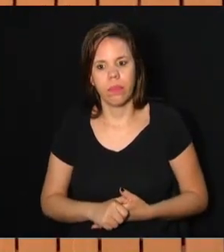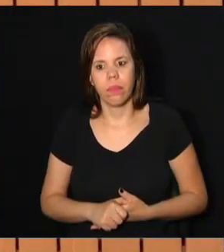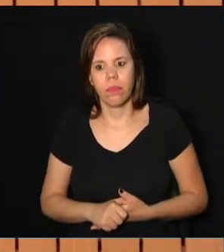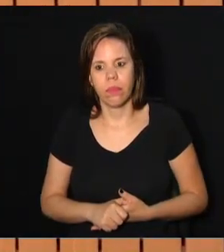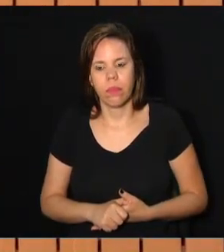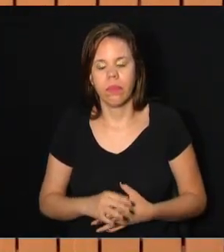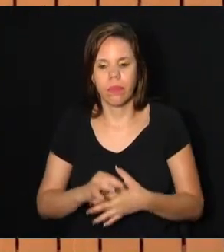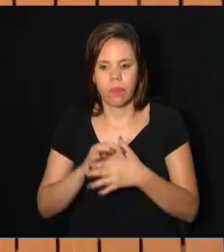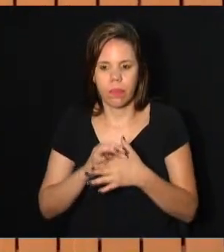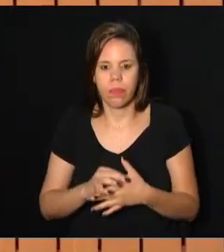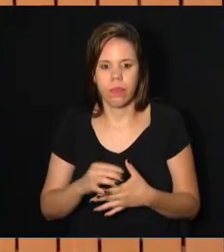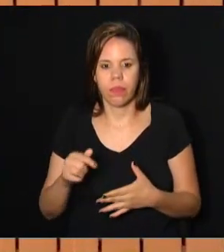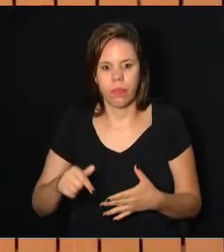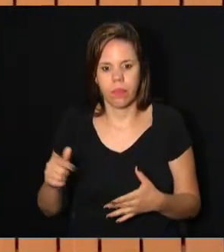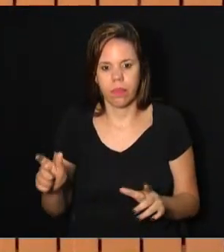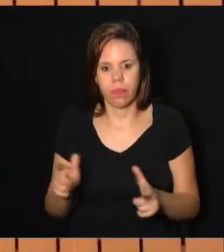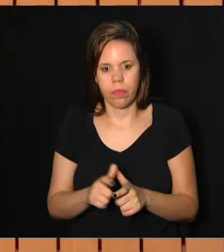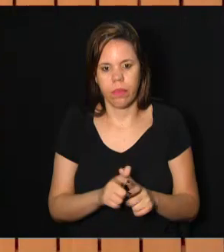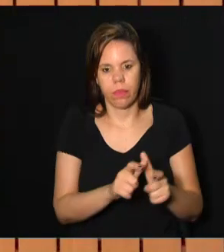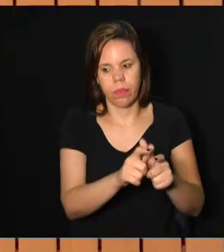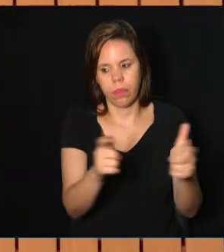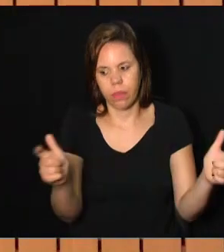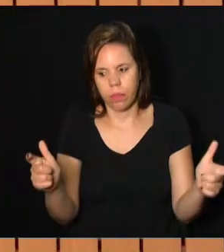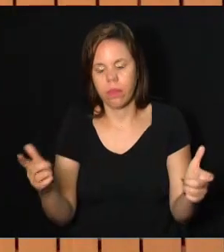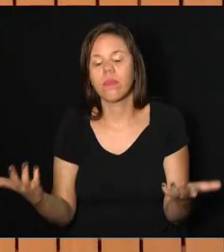instituição da liderança de minoria e maioria,